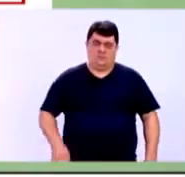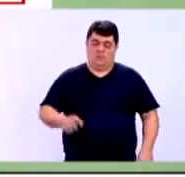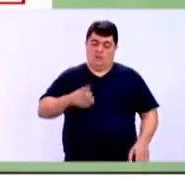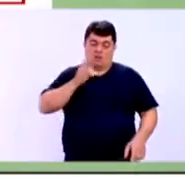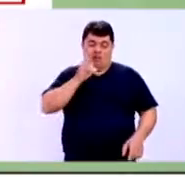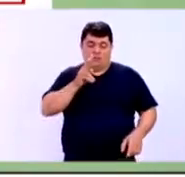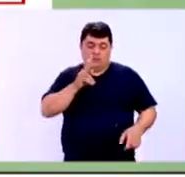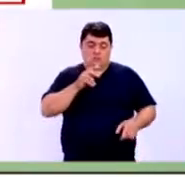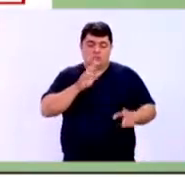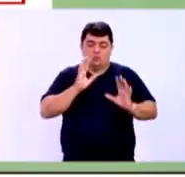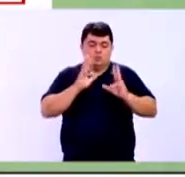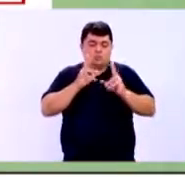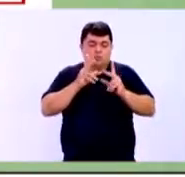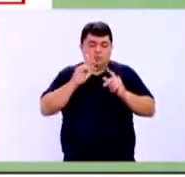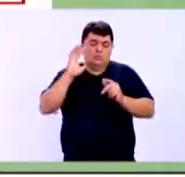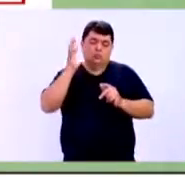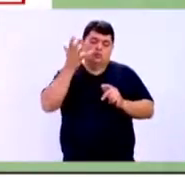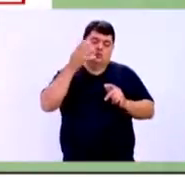as movimentações,